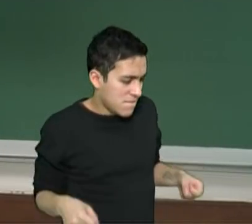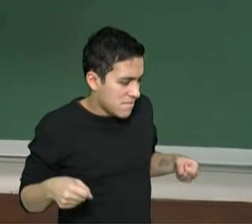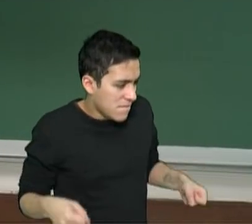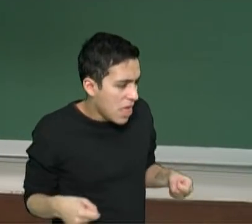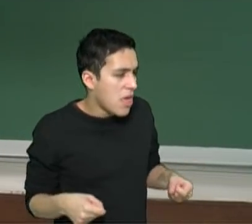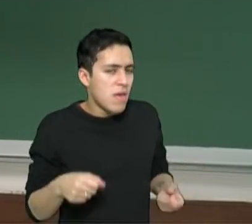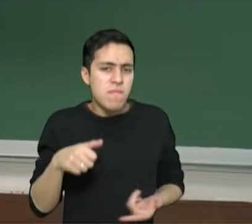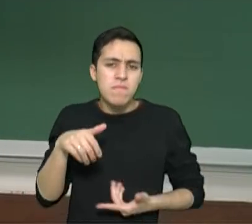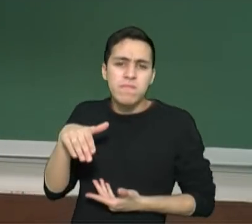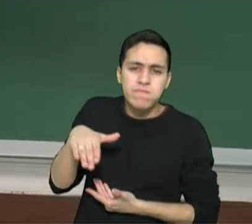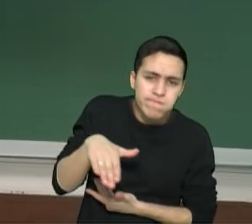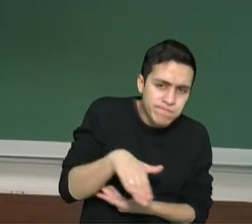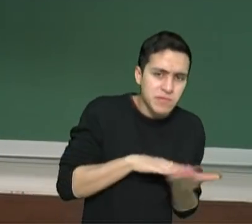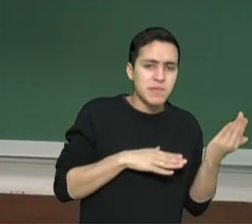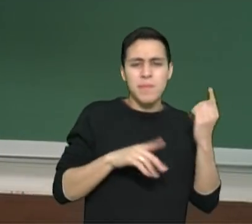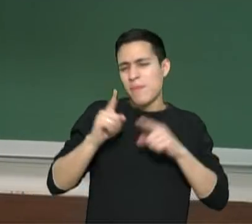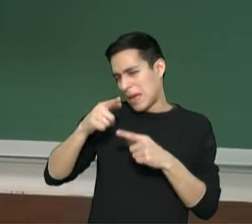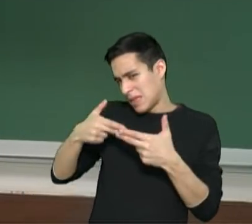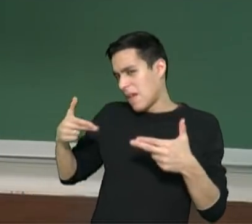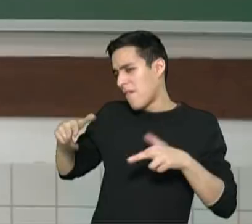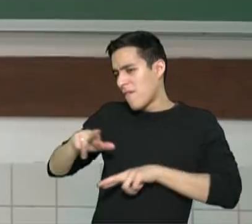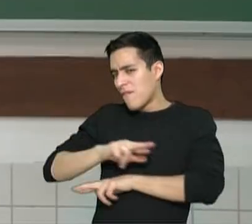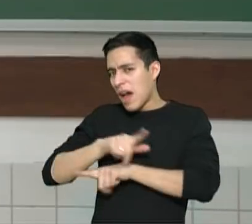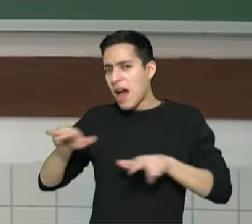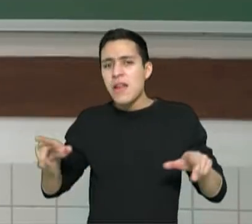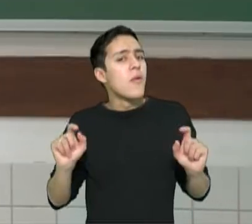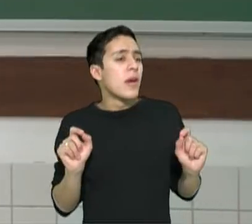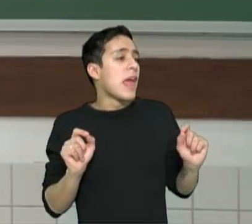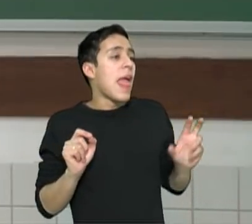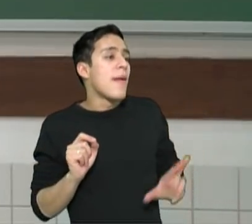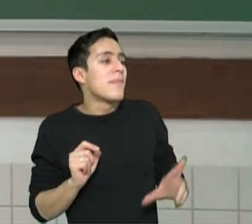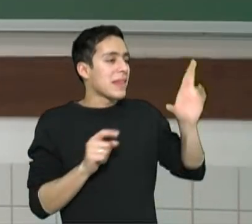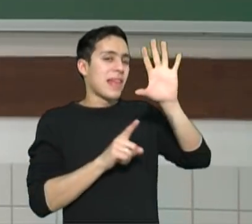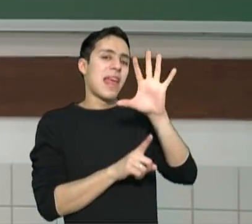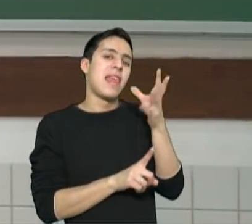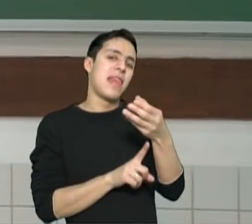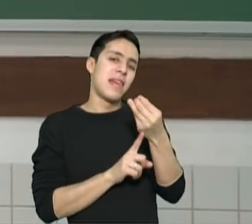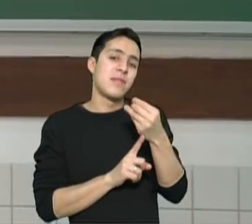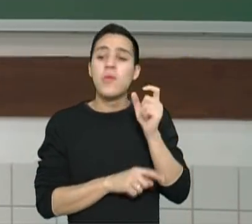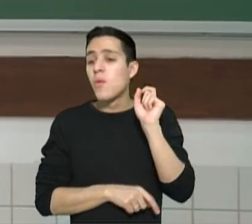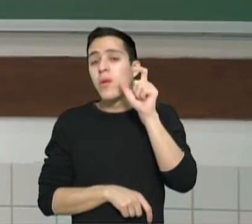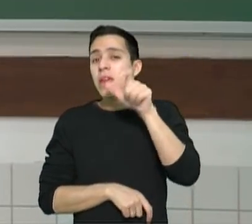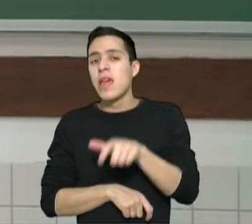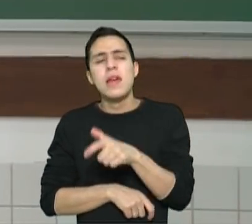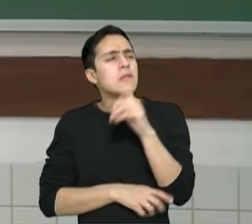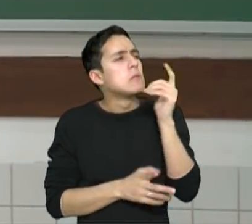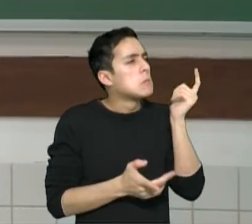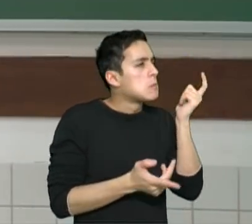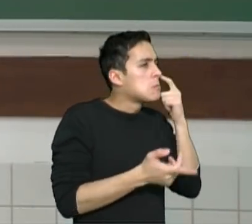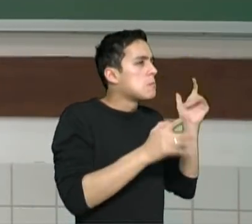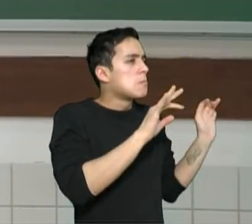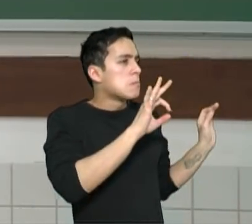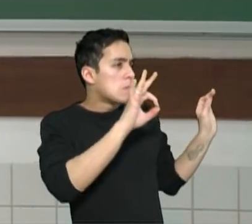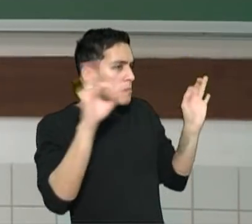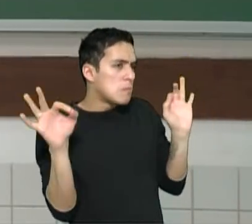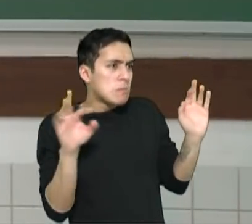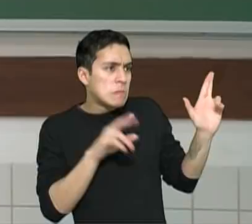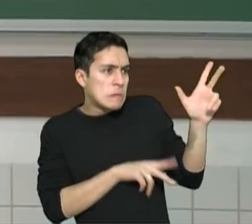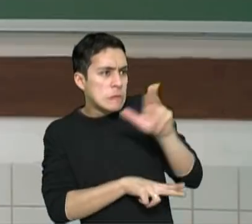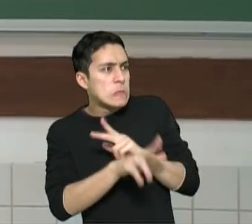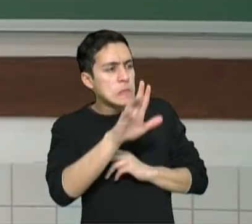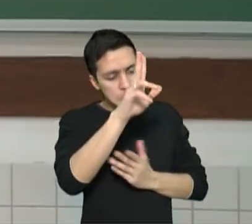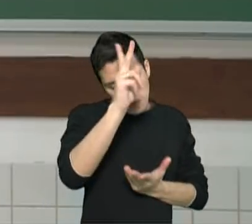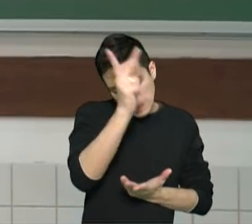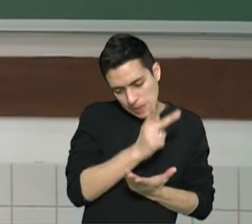de materiais próprios para representar a sua arte, né? E o que ele estava vendo, né? O que ele estava observando. Claro que ia ter o